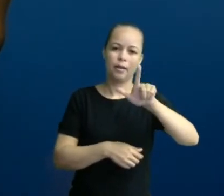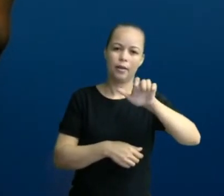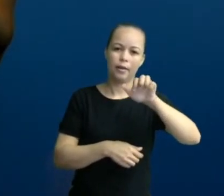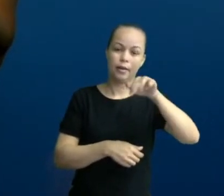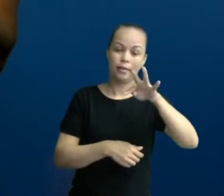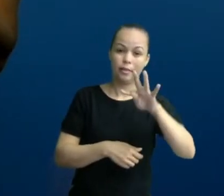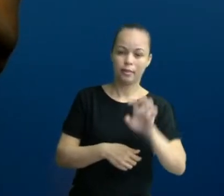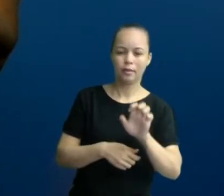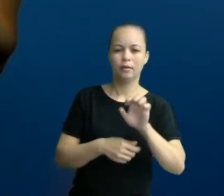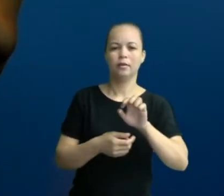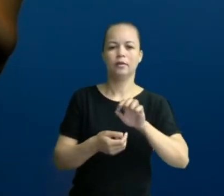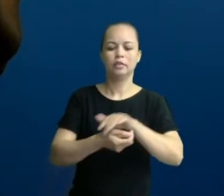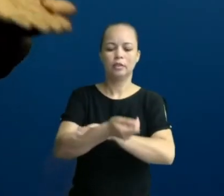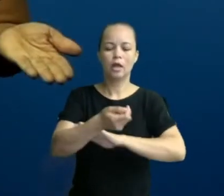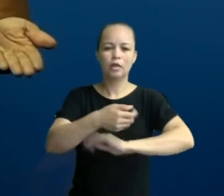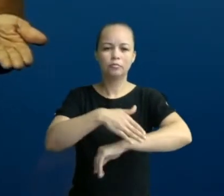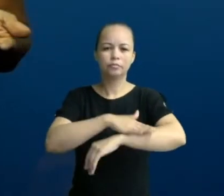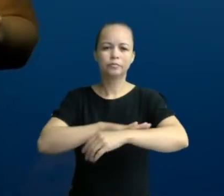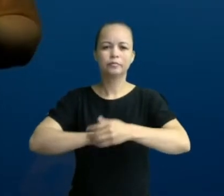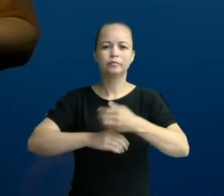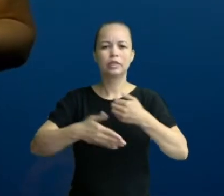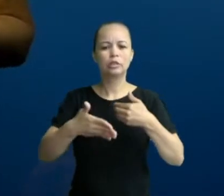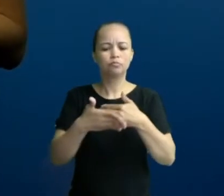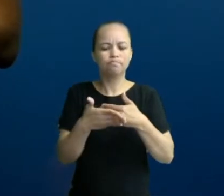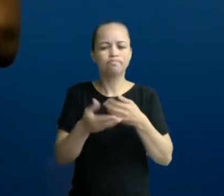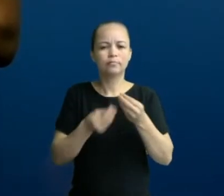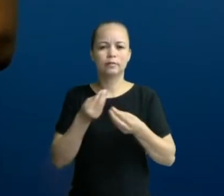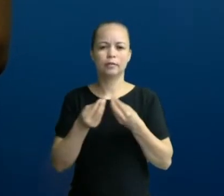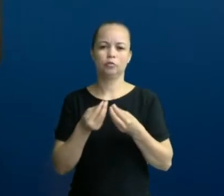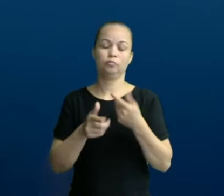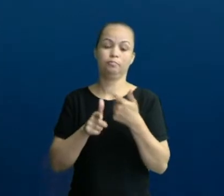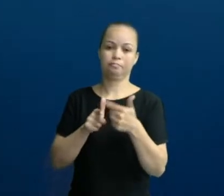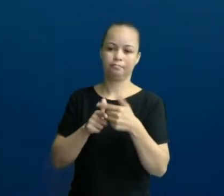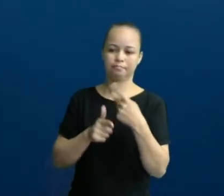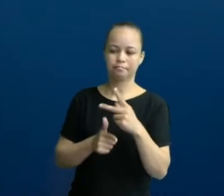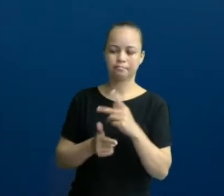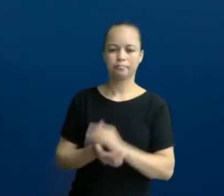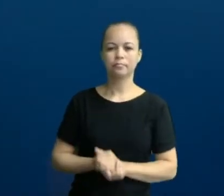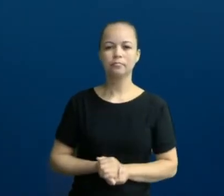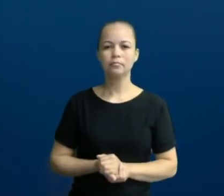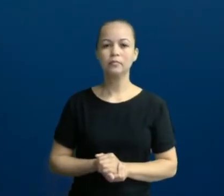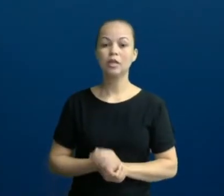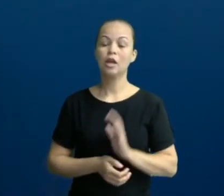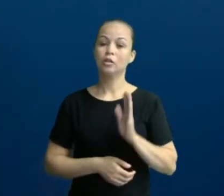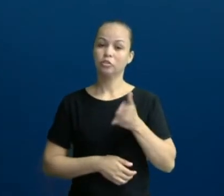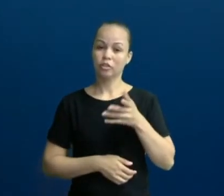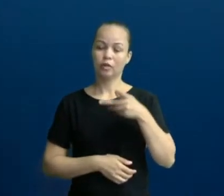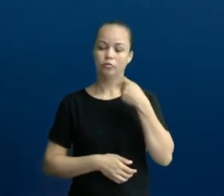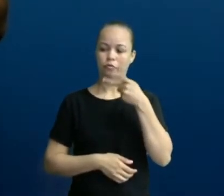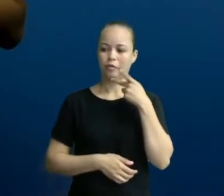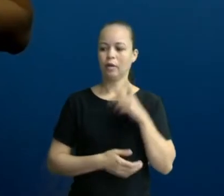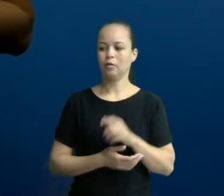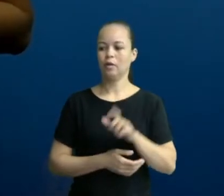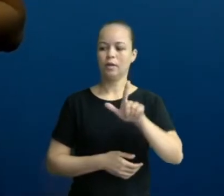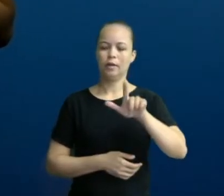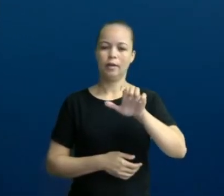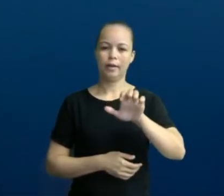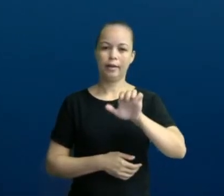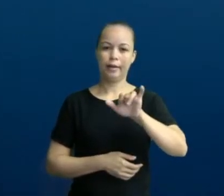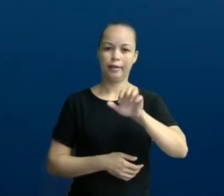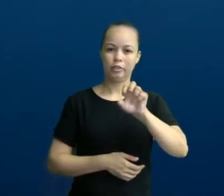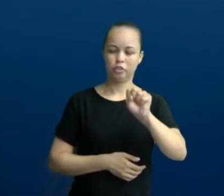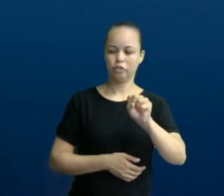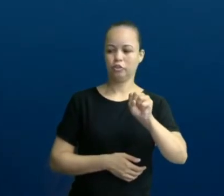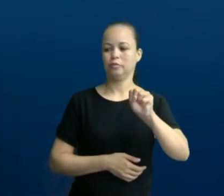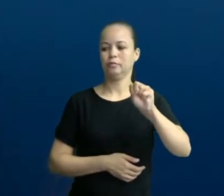comportamentos que têm relação íntima com a profilaxia do problema. Já quando eu falo da leishmaniose, a gente